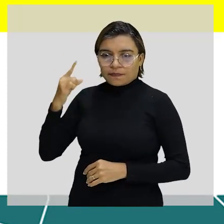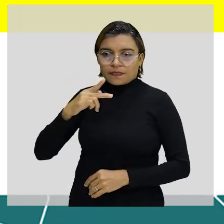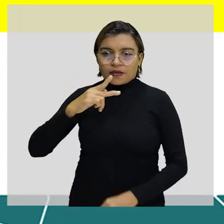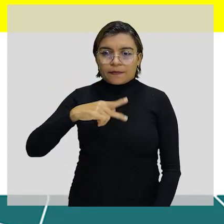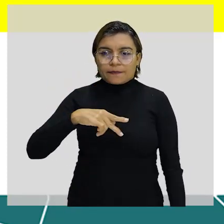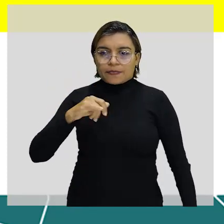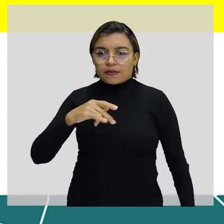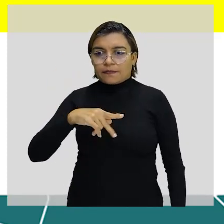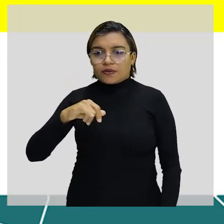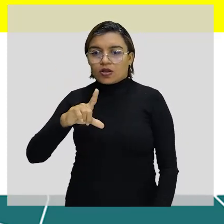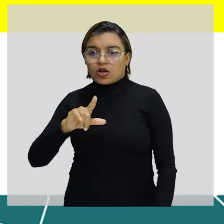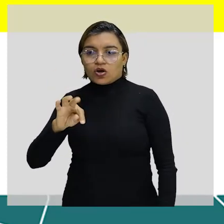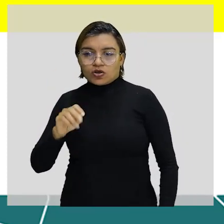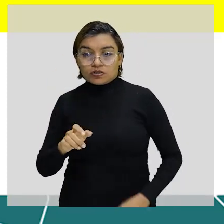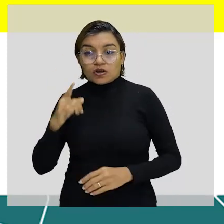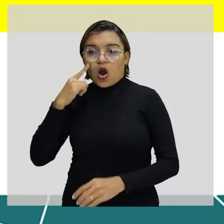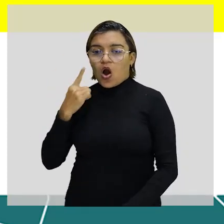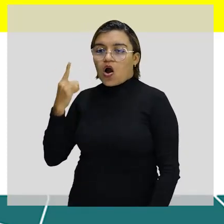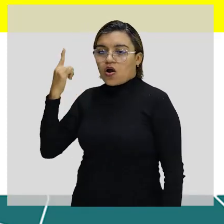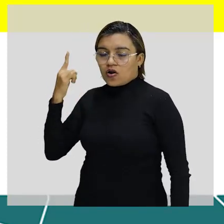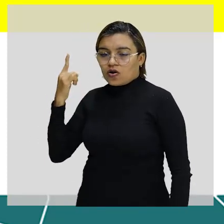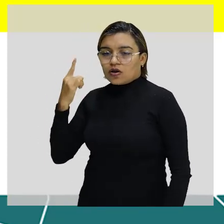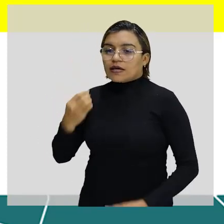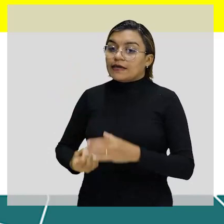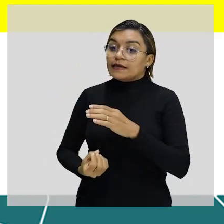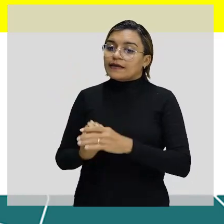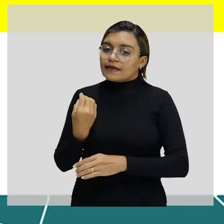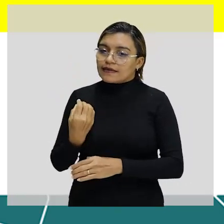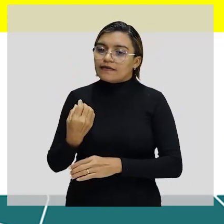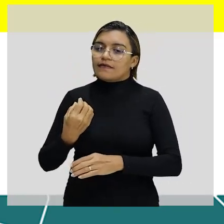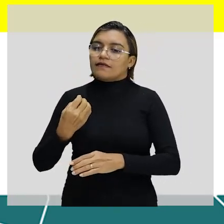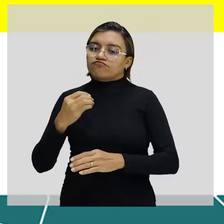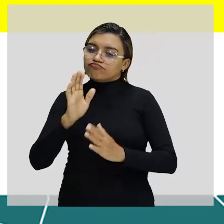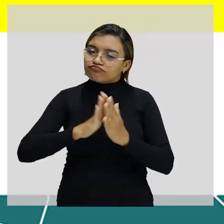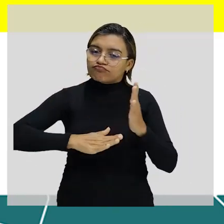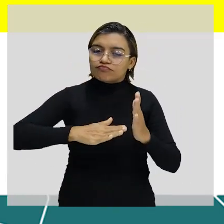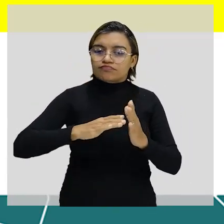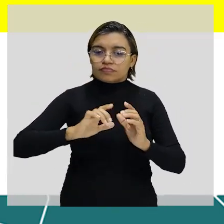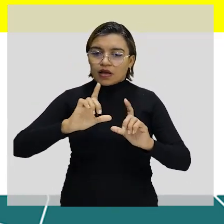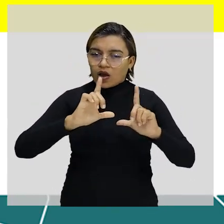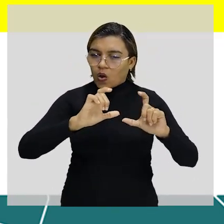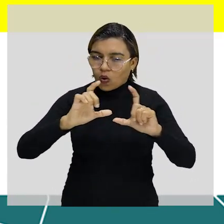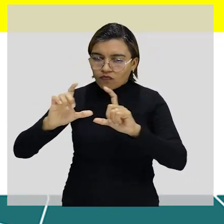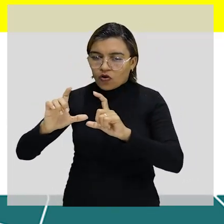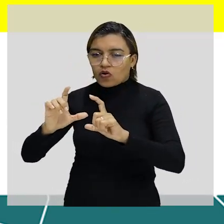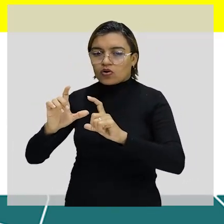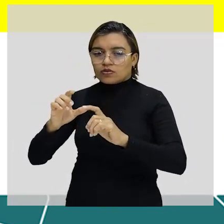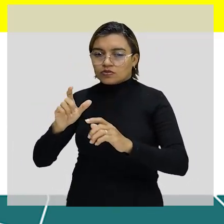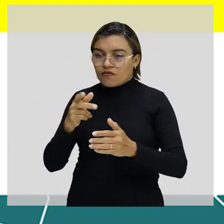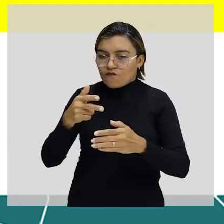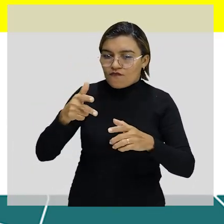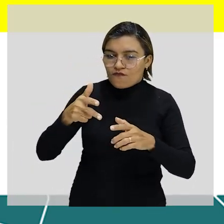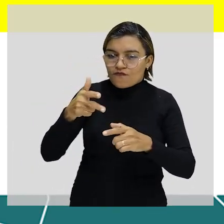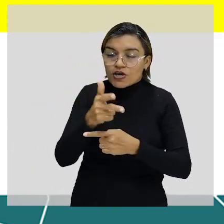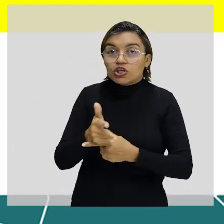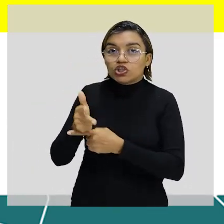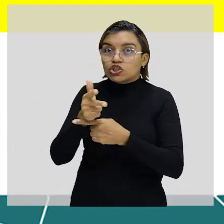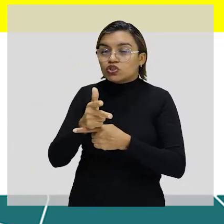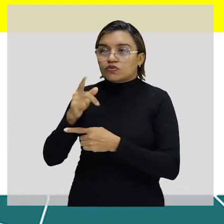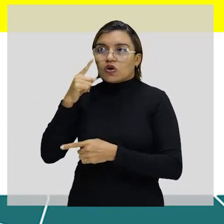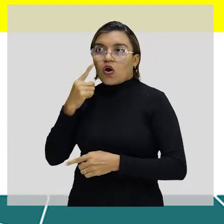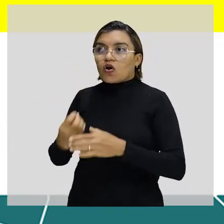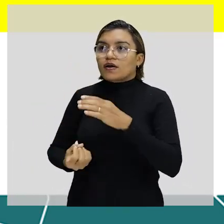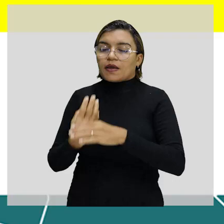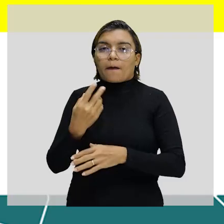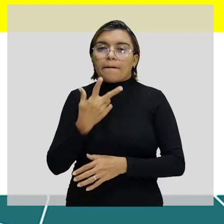cria personagem nela mesma e ela faz ambientes que são futuristas, mas ao mesmo tempo agradáveis, iluminados e bem fantasiosos. Parece que